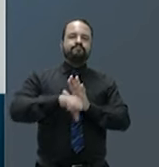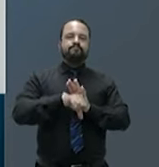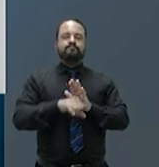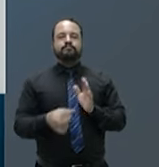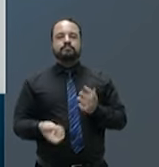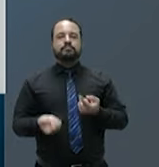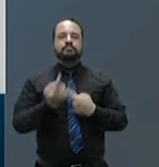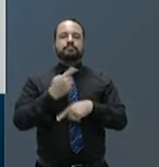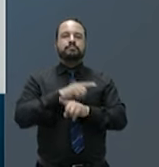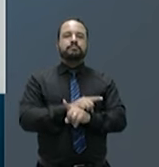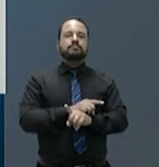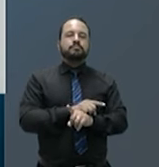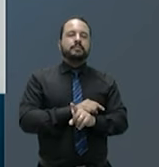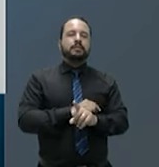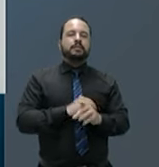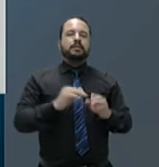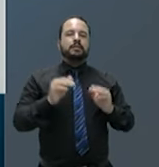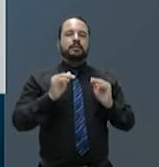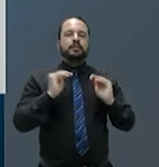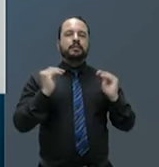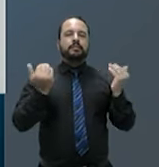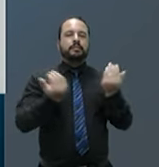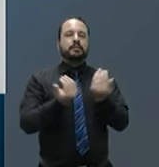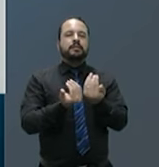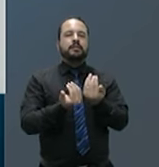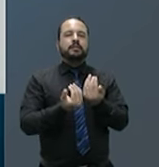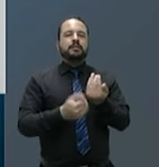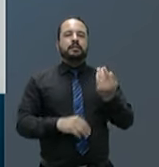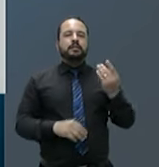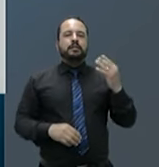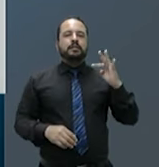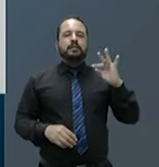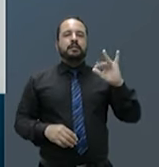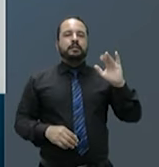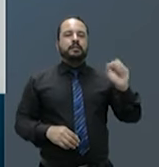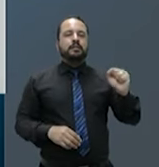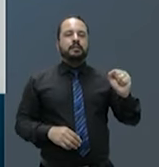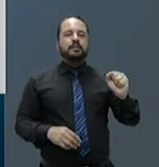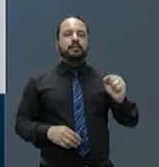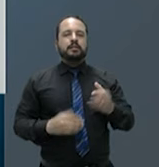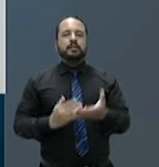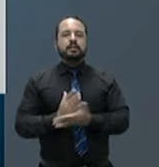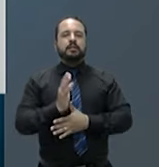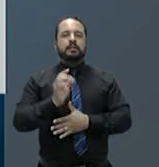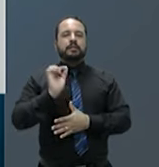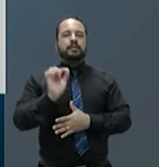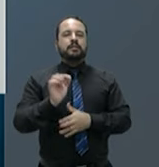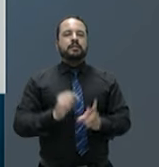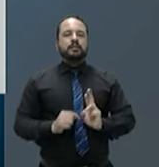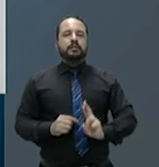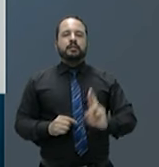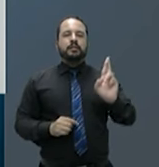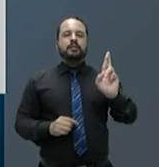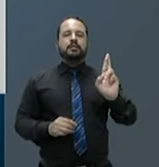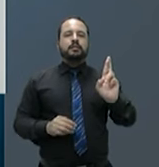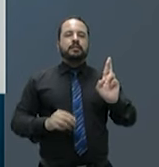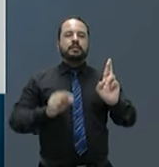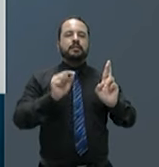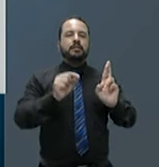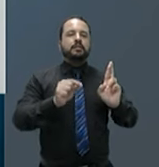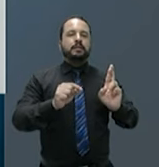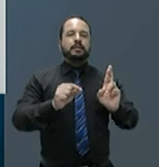realizada em 2023. Assembleia esta que ensejou a aparente regularidade de representação da suplicada trazida aos